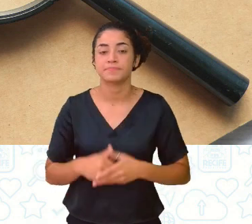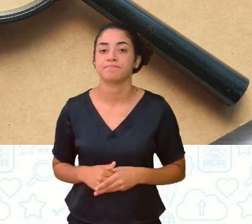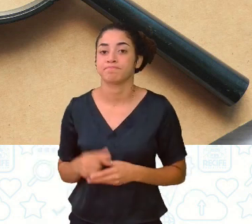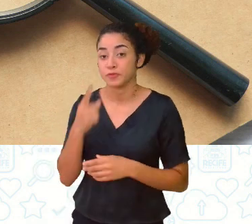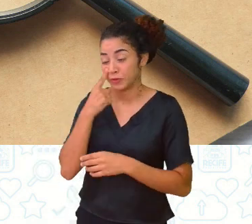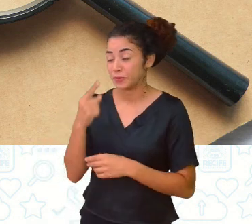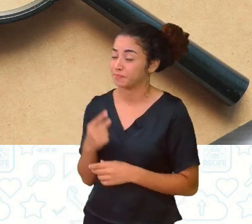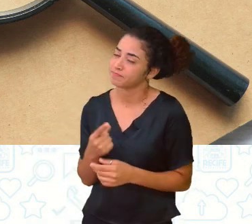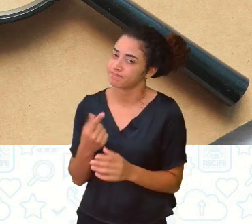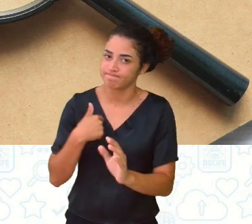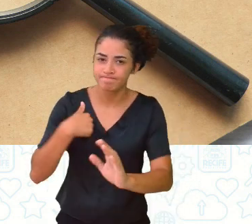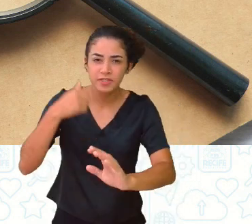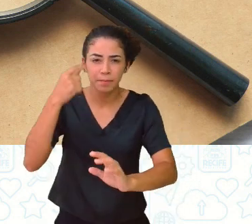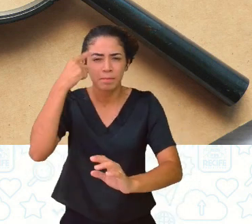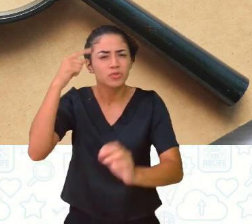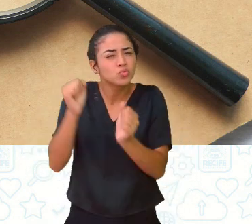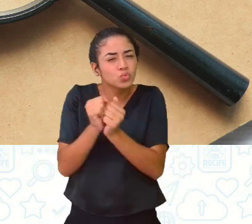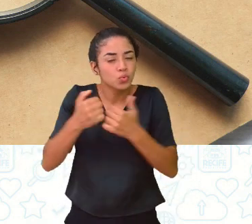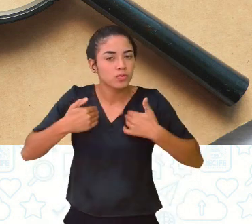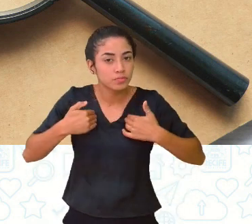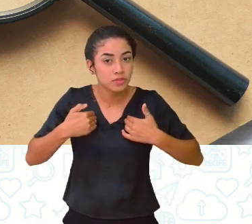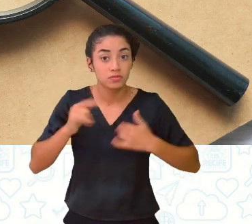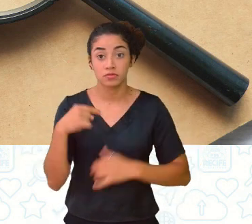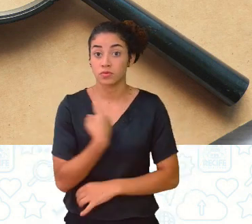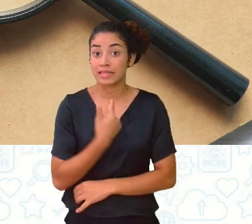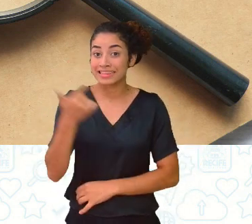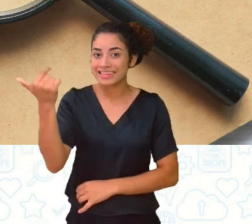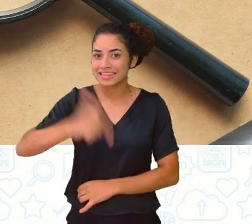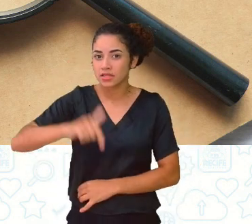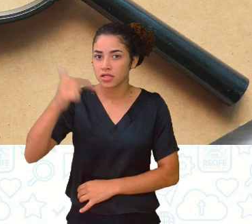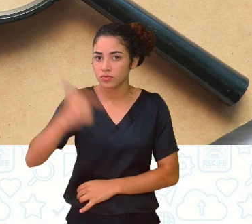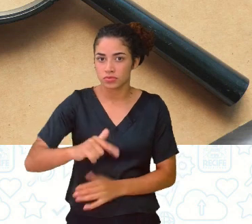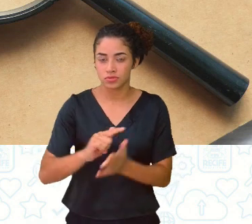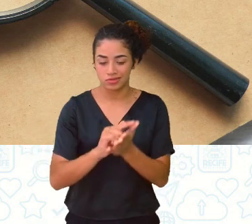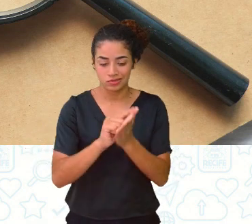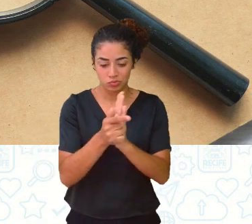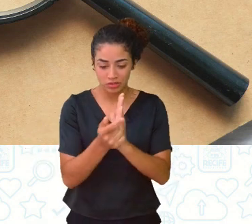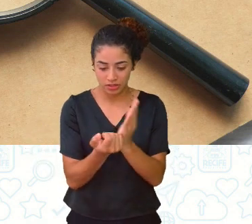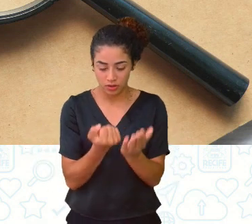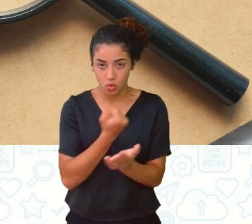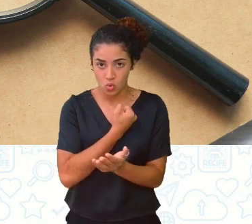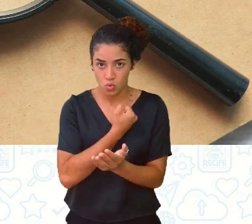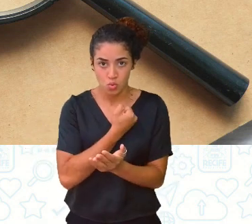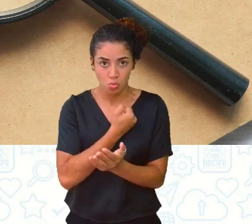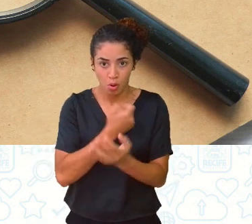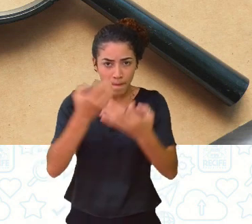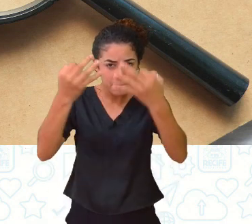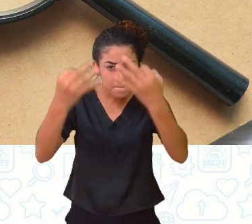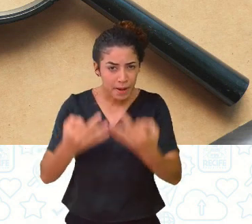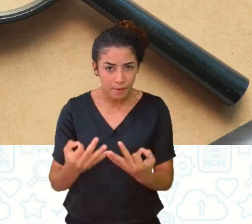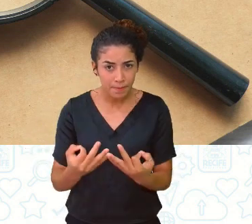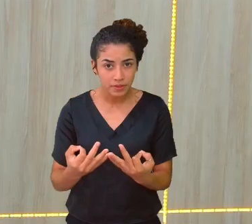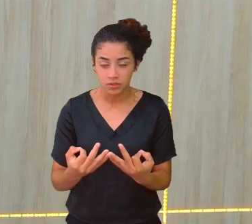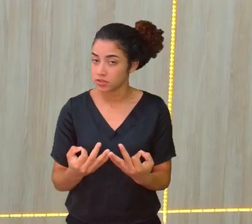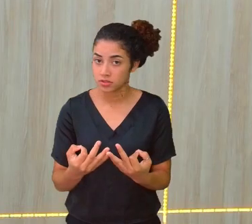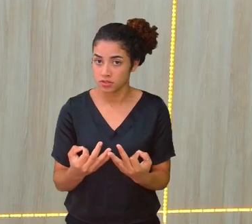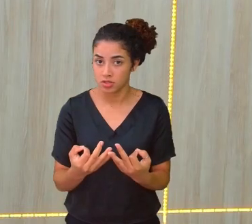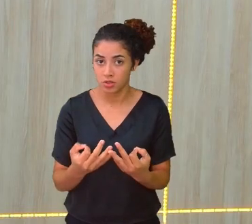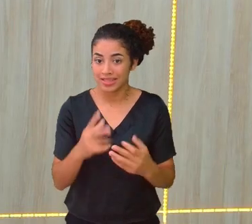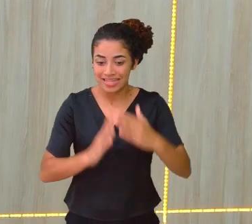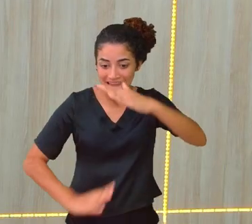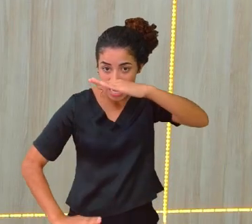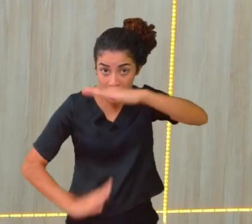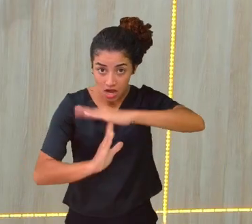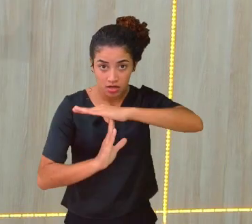vamos pensar junto, vê. A gente não tem um número fixo de gêneros. Os gêneros textuais, eles não são limitados, eles